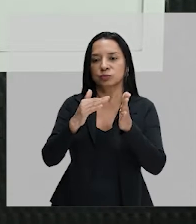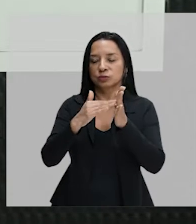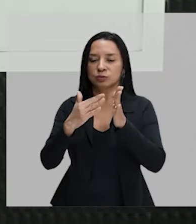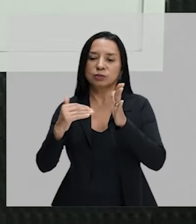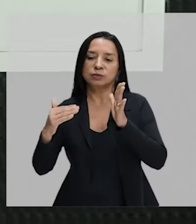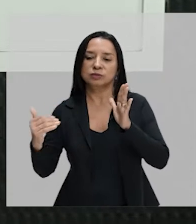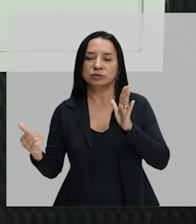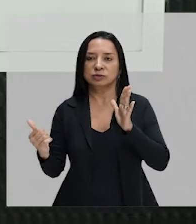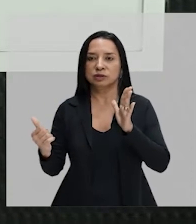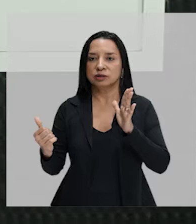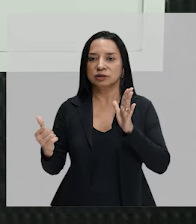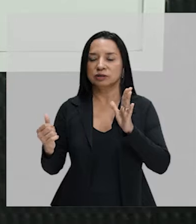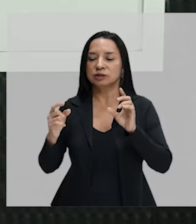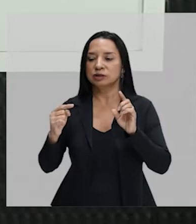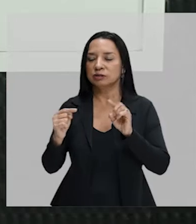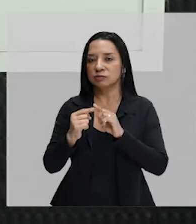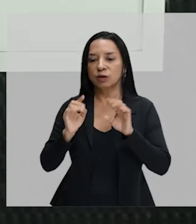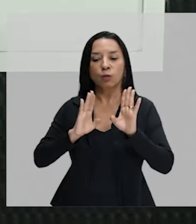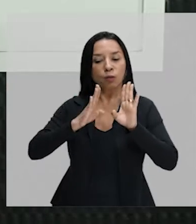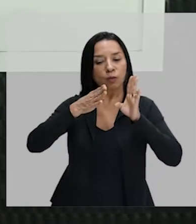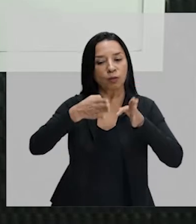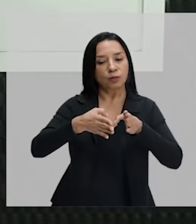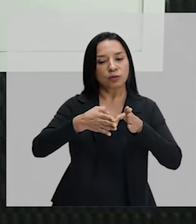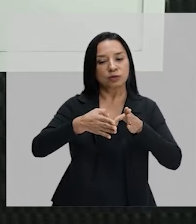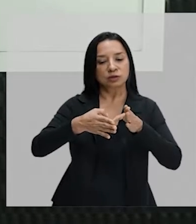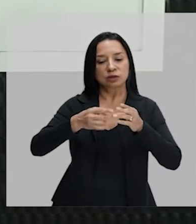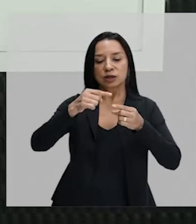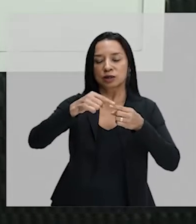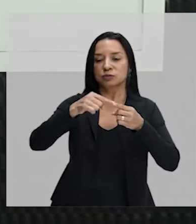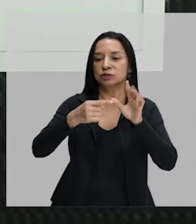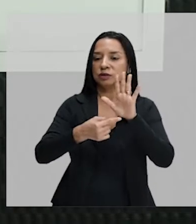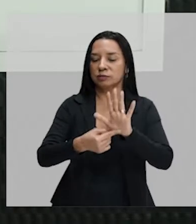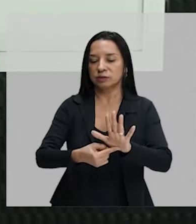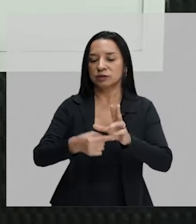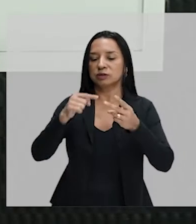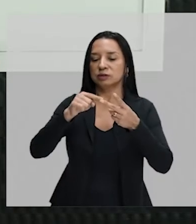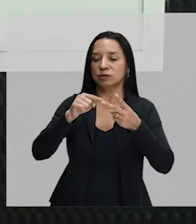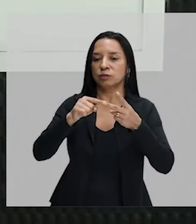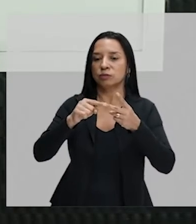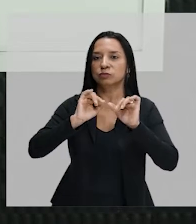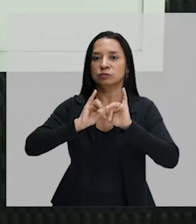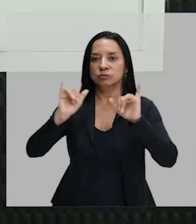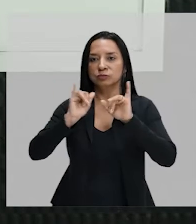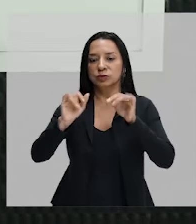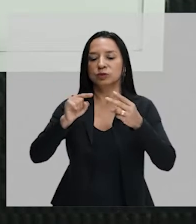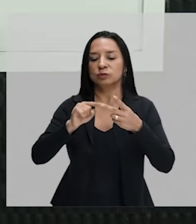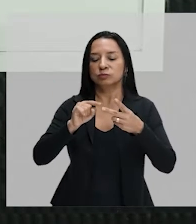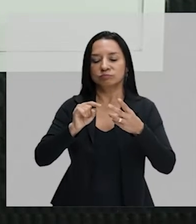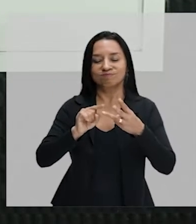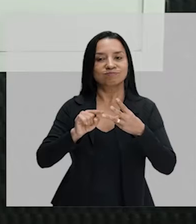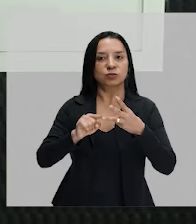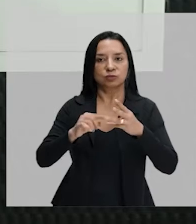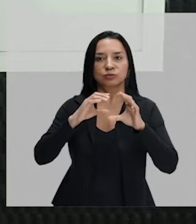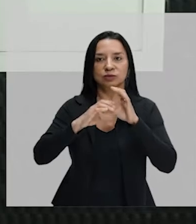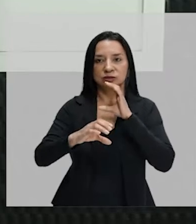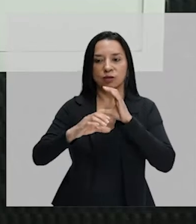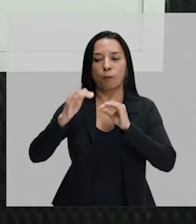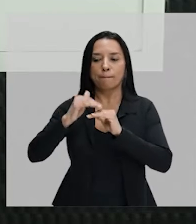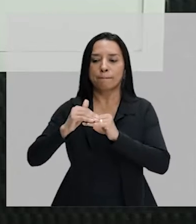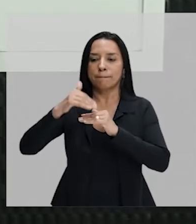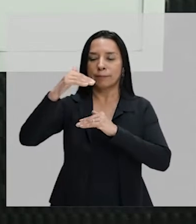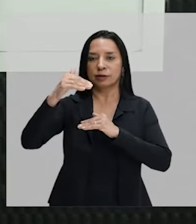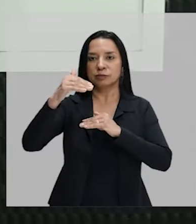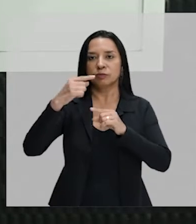expressão, é um objeto de comunicação em potencialidade máxima, certo? Porque nós temos associado à